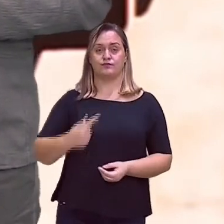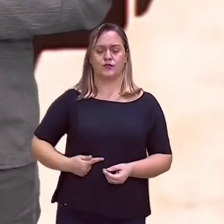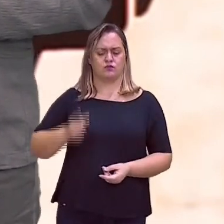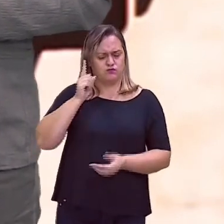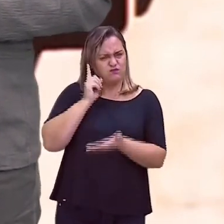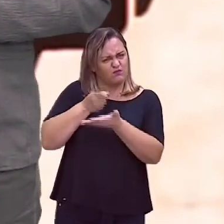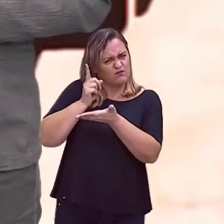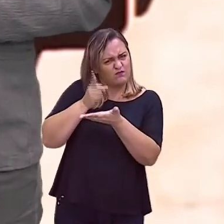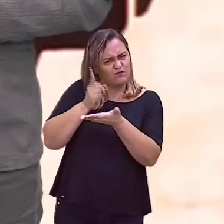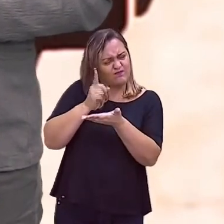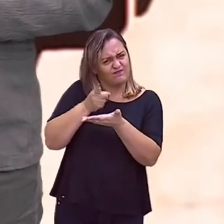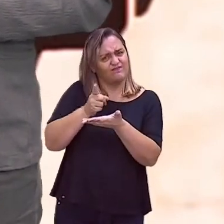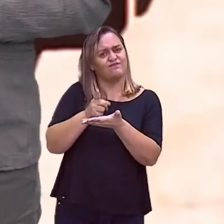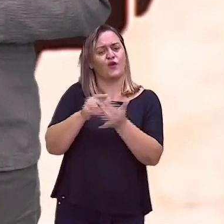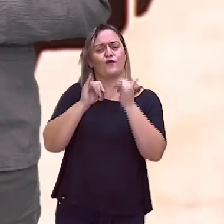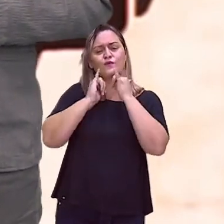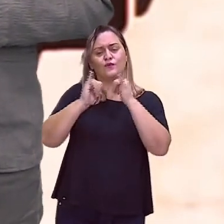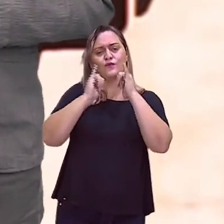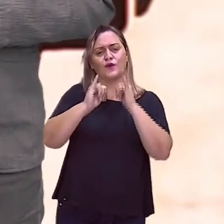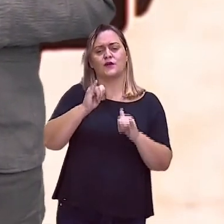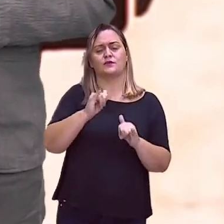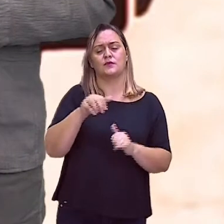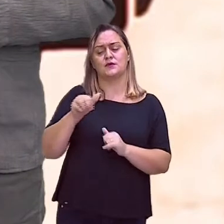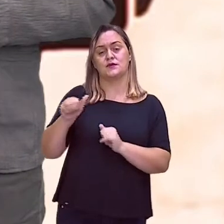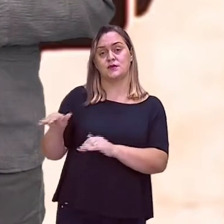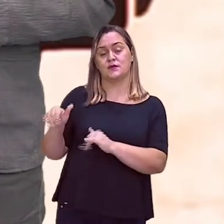Plano COI foi divulgado em setembro de